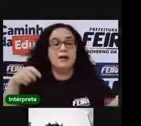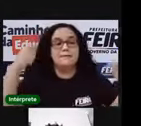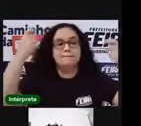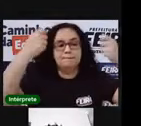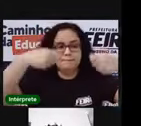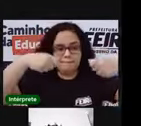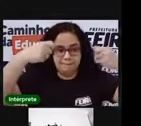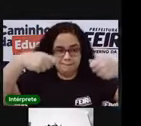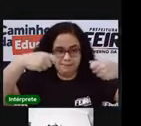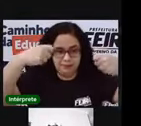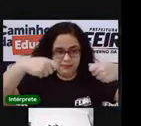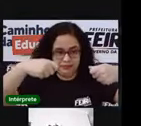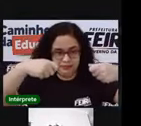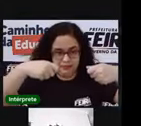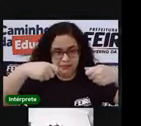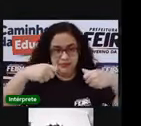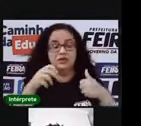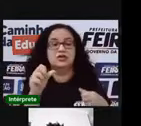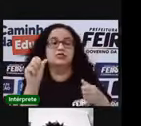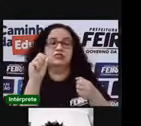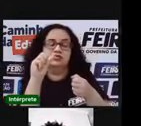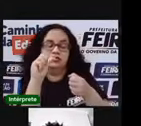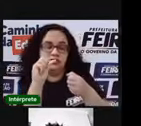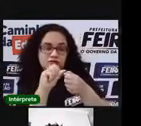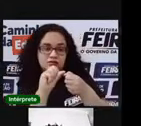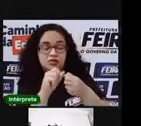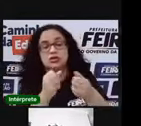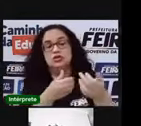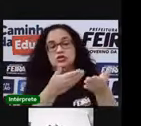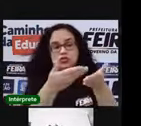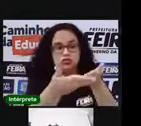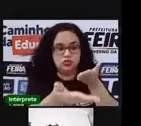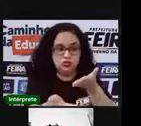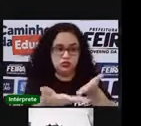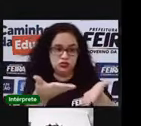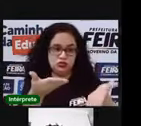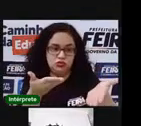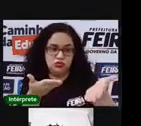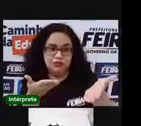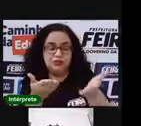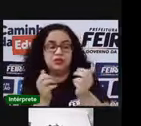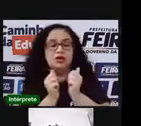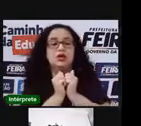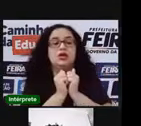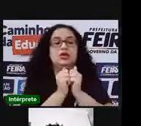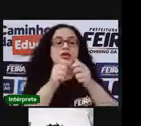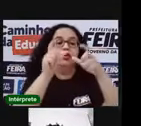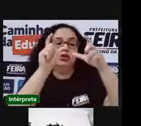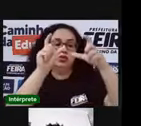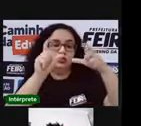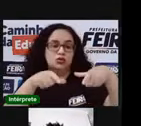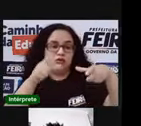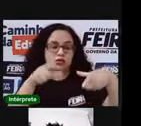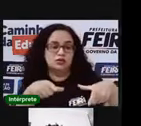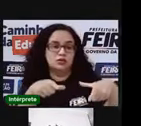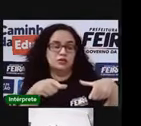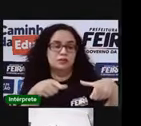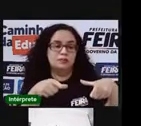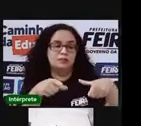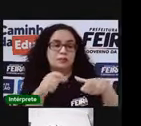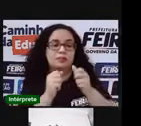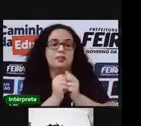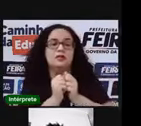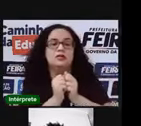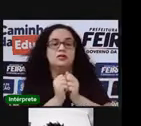precisam, não é? É fazer da partilha um lugar, não é? Um instrumento, uma ferramenta